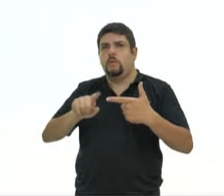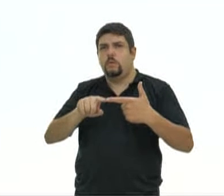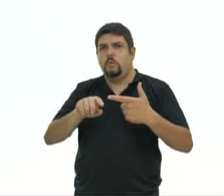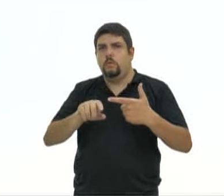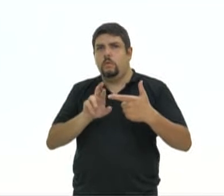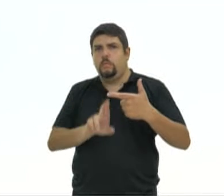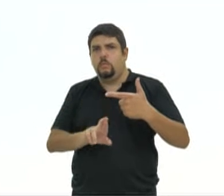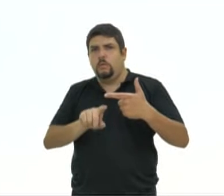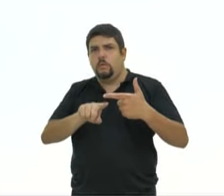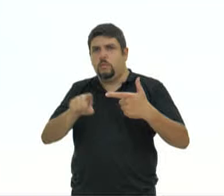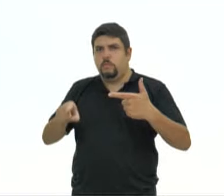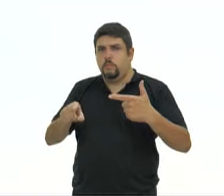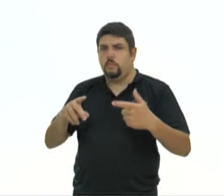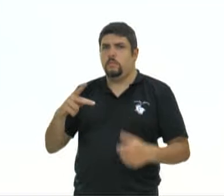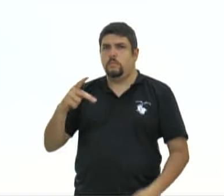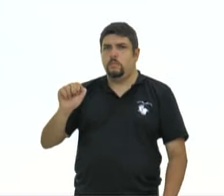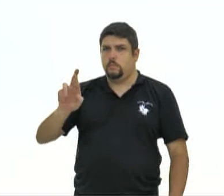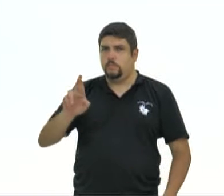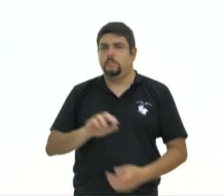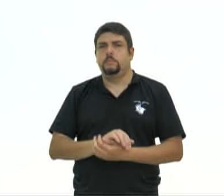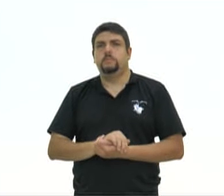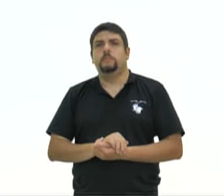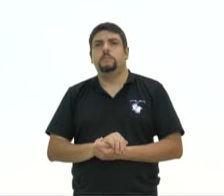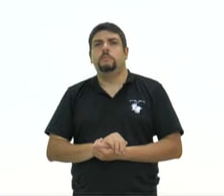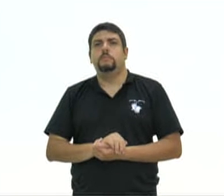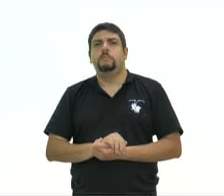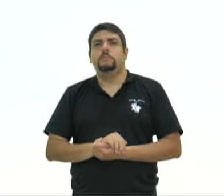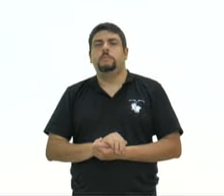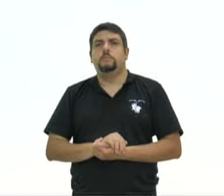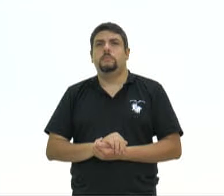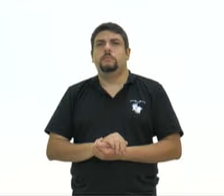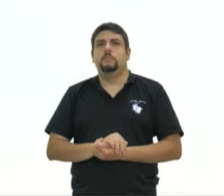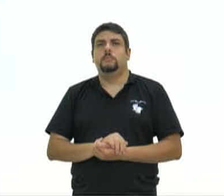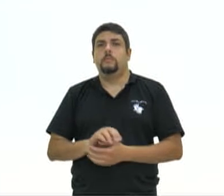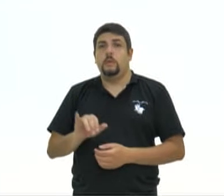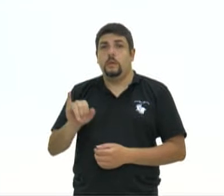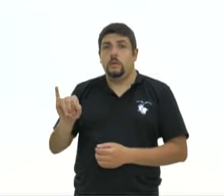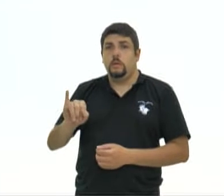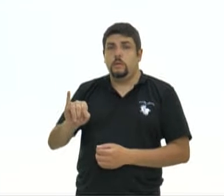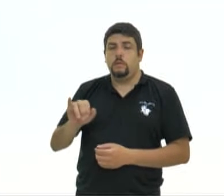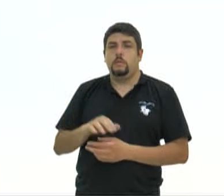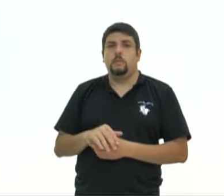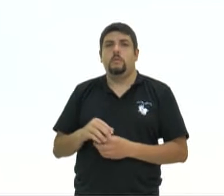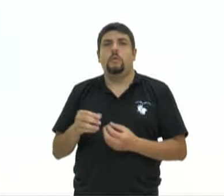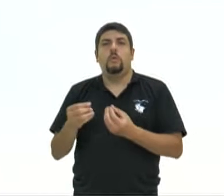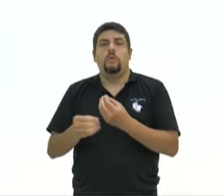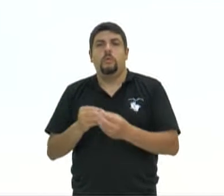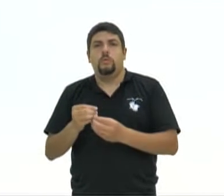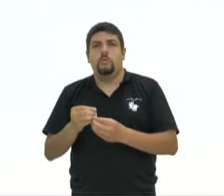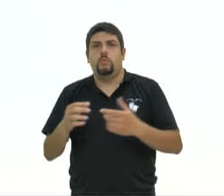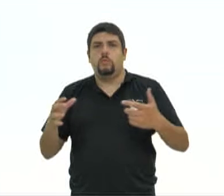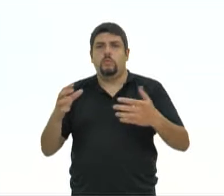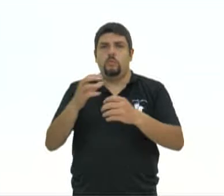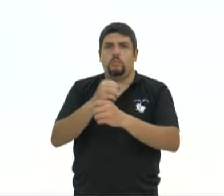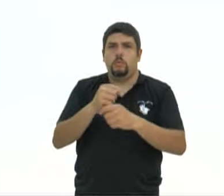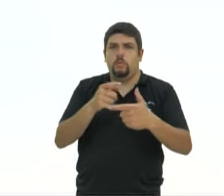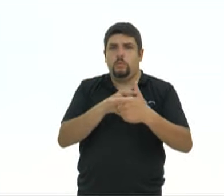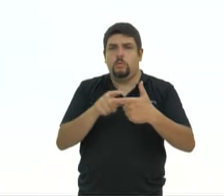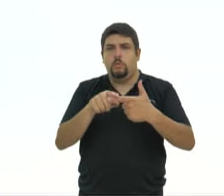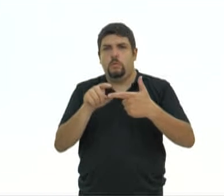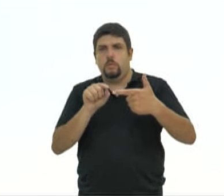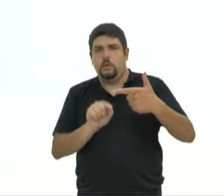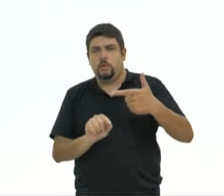seguinte. Tá? Isso quando é par. Beleza? E quando é ímpar? Somar 1 a quantidade de termos e dividir a nova quantidade por 2. Aí você acha